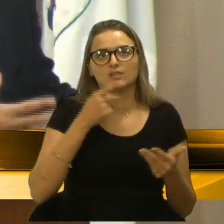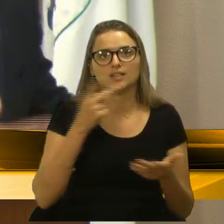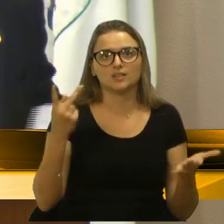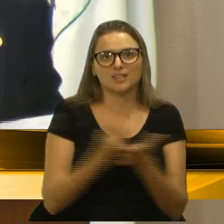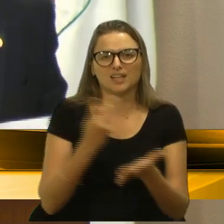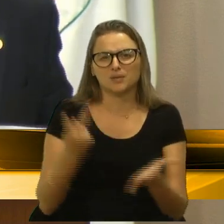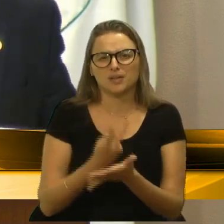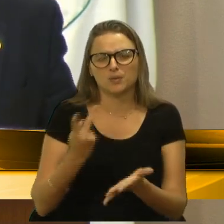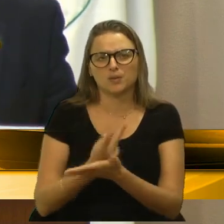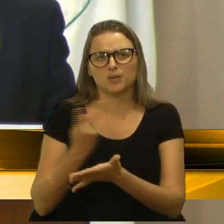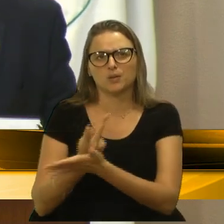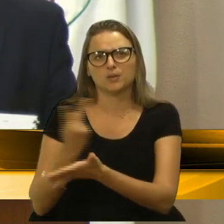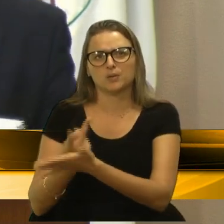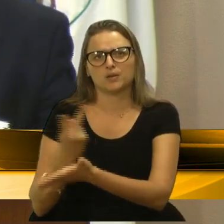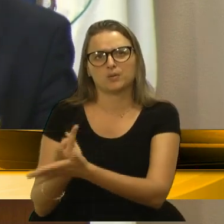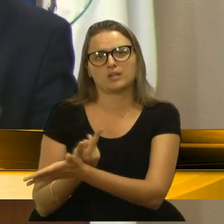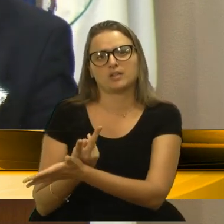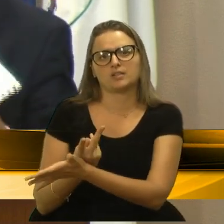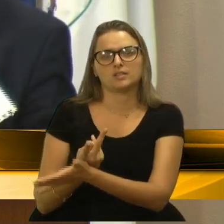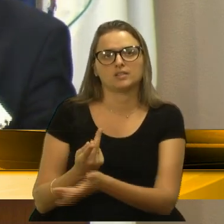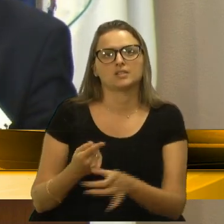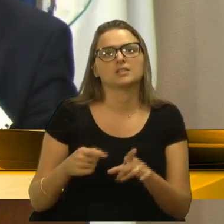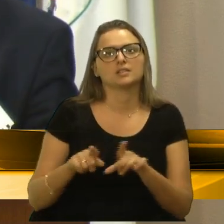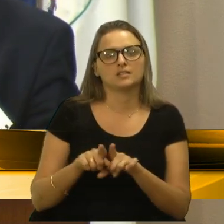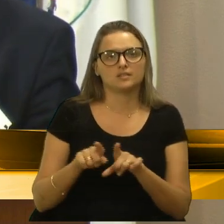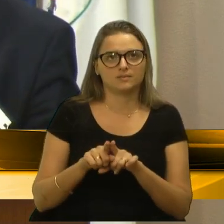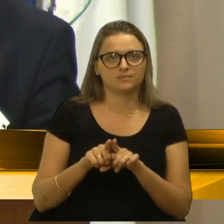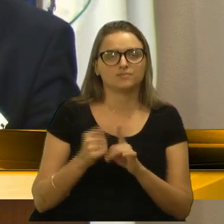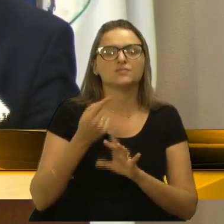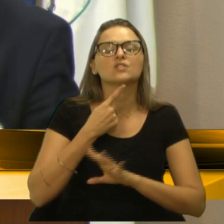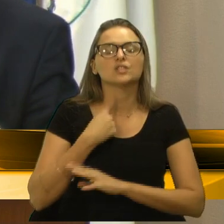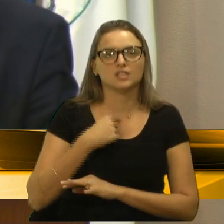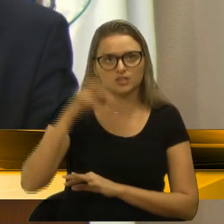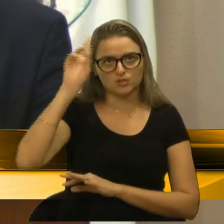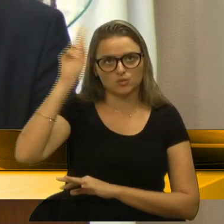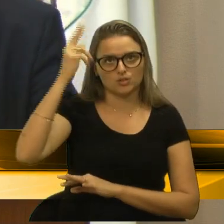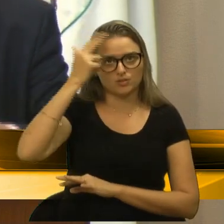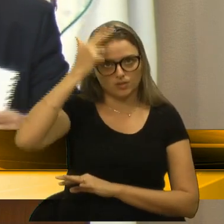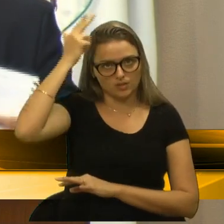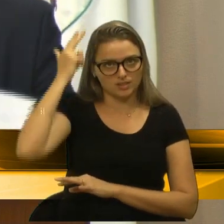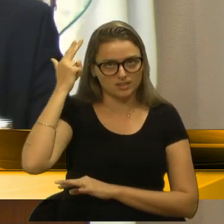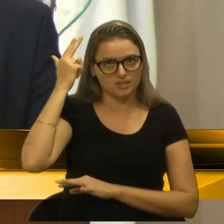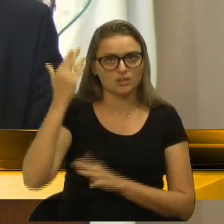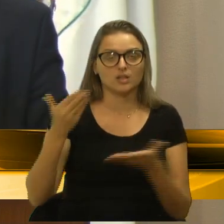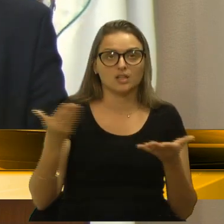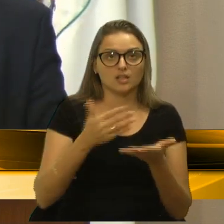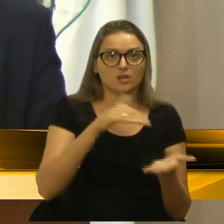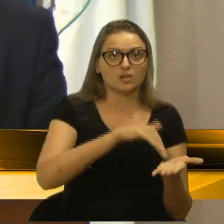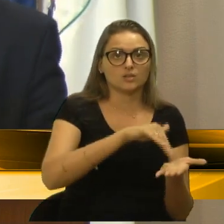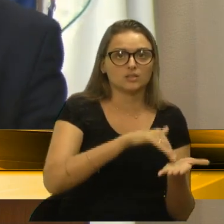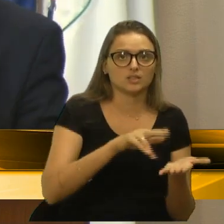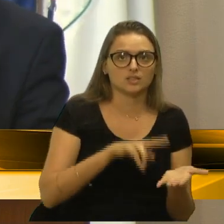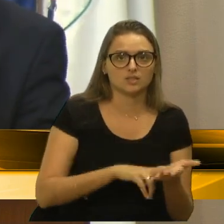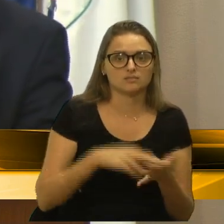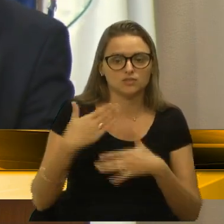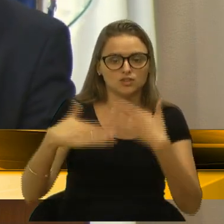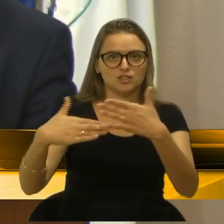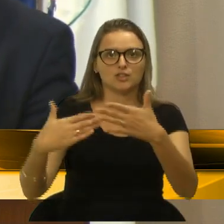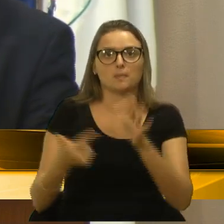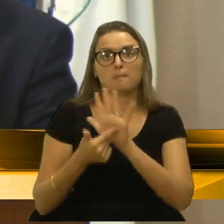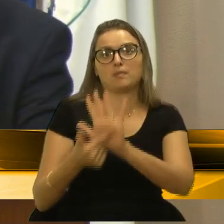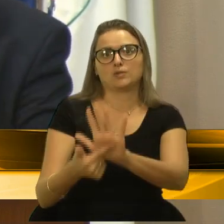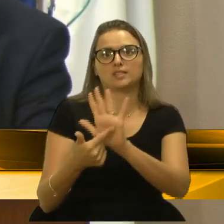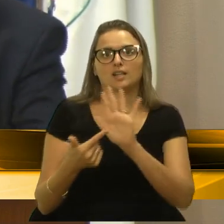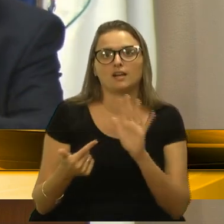de quem saiu. Eu acho que é uma vontade do prefeito Cassina e dos secretários que estão aí de avançar. E é por